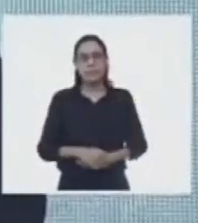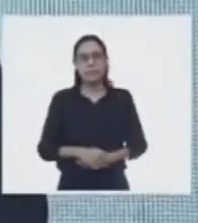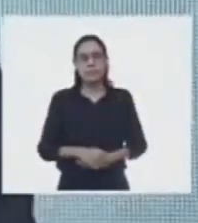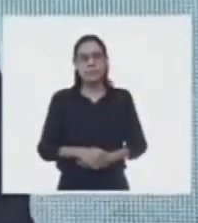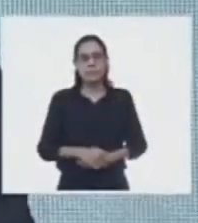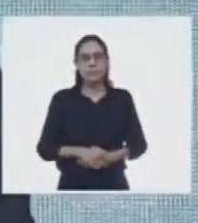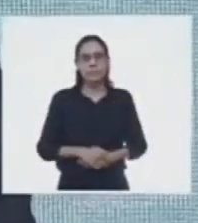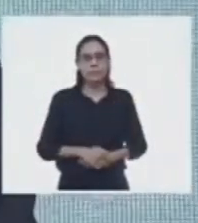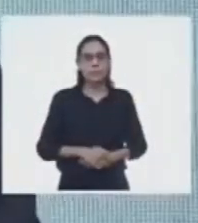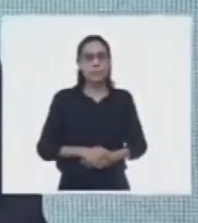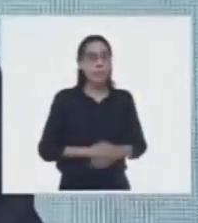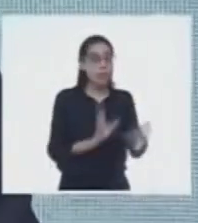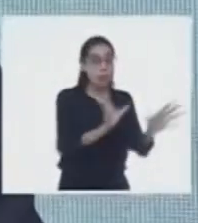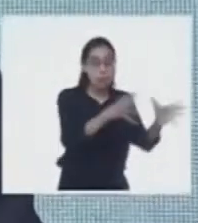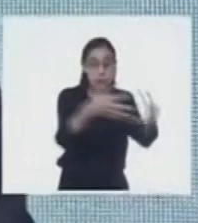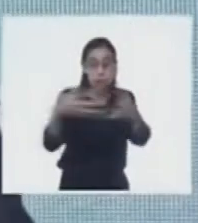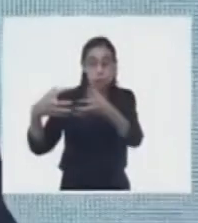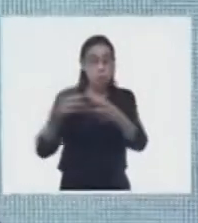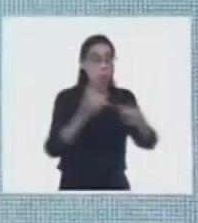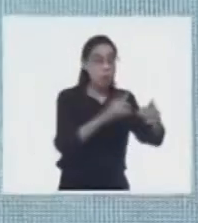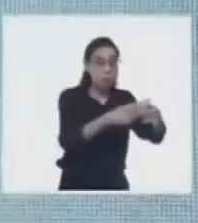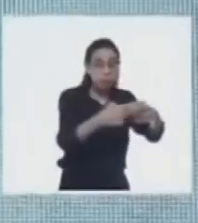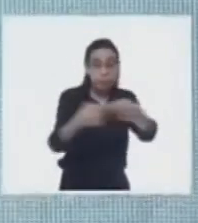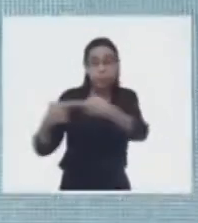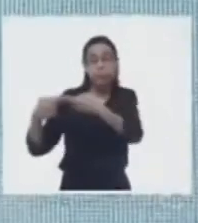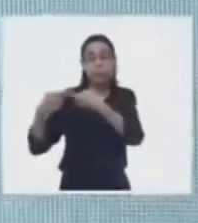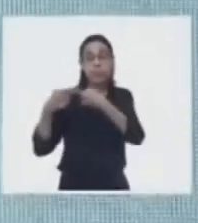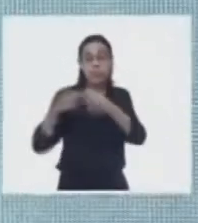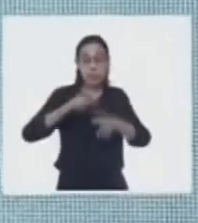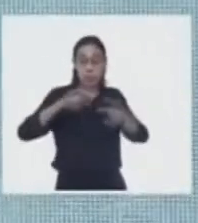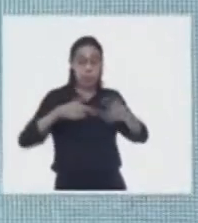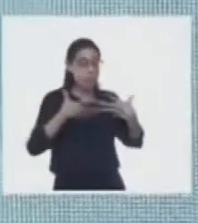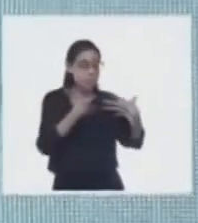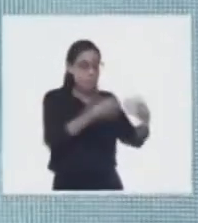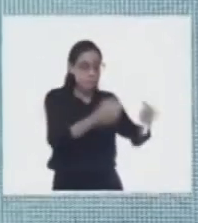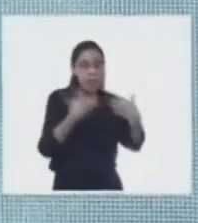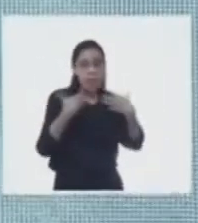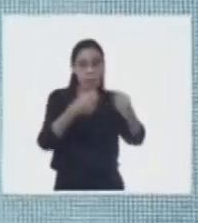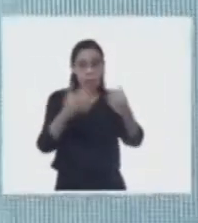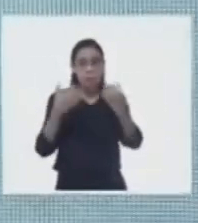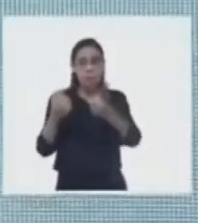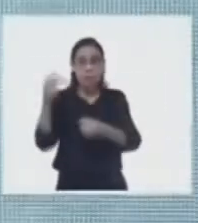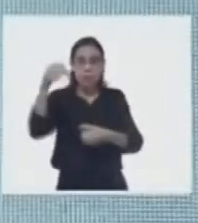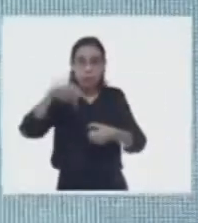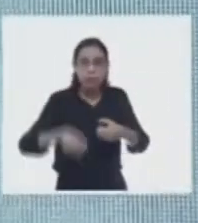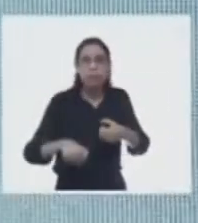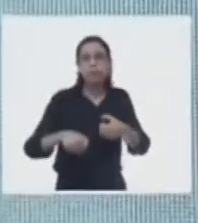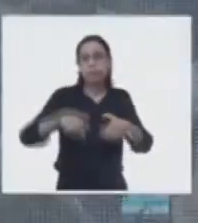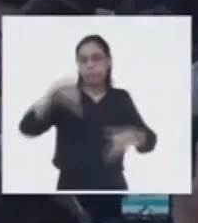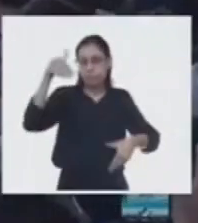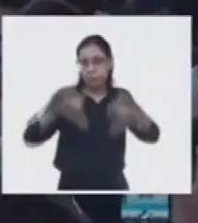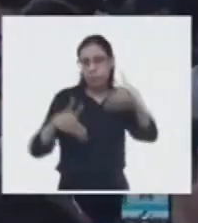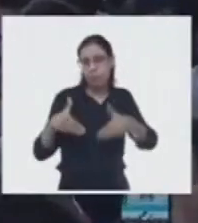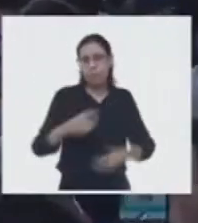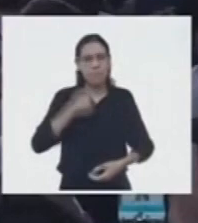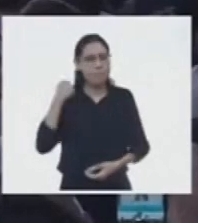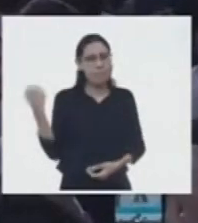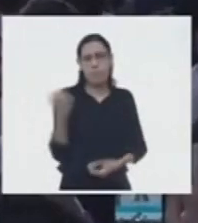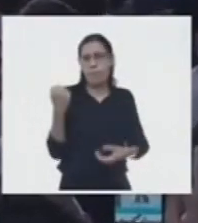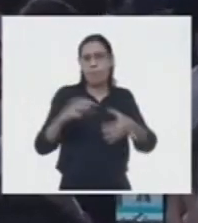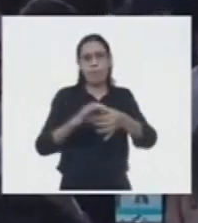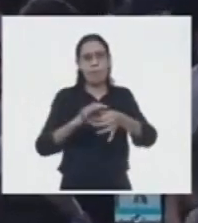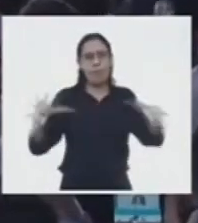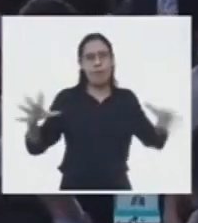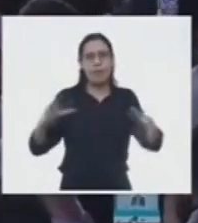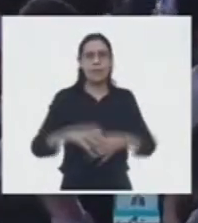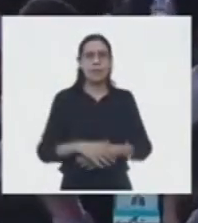questões relacionadas à pobreza. Então, o Sérgio Massa tem focado em um discurso político muito voltado à defesa da democracia, à